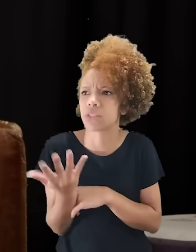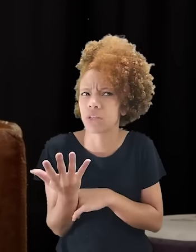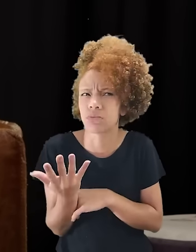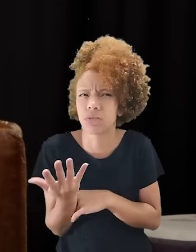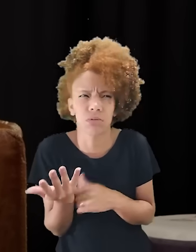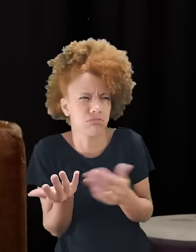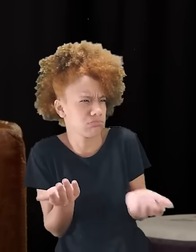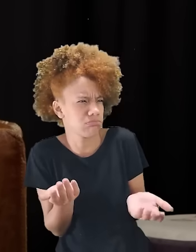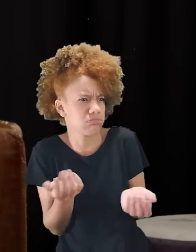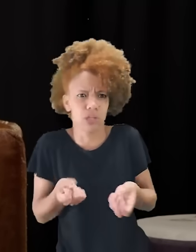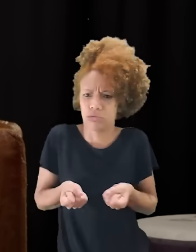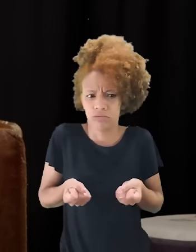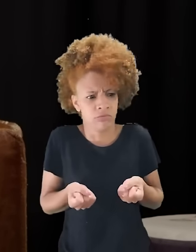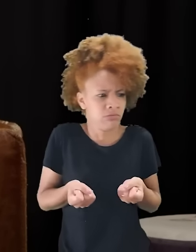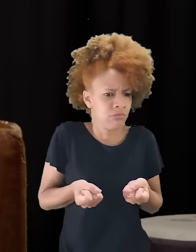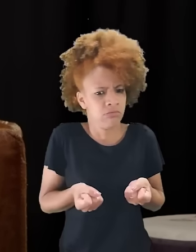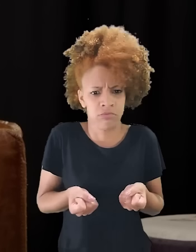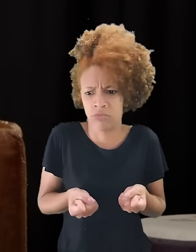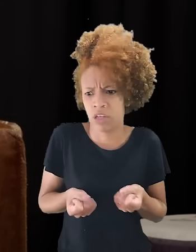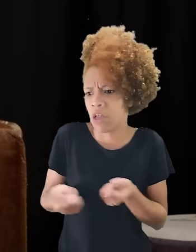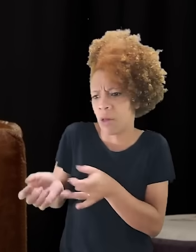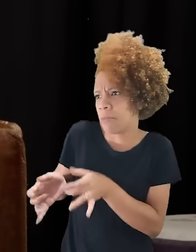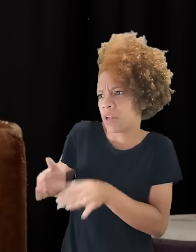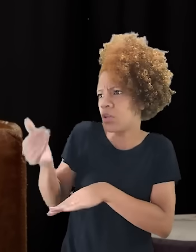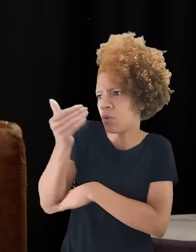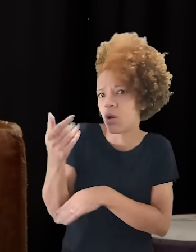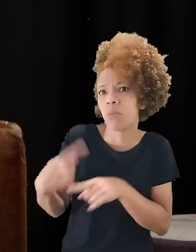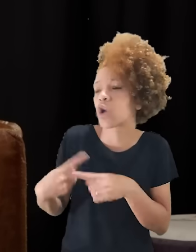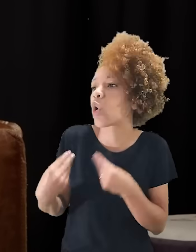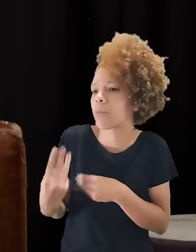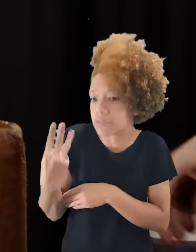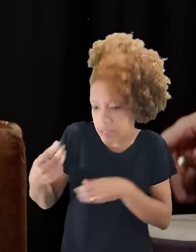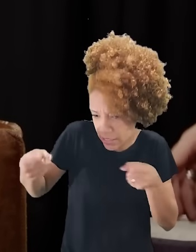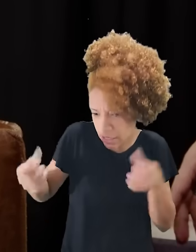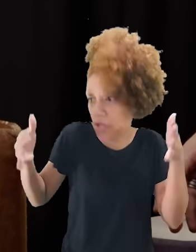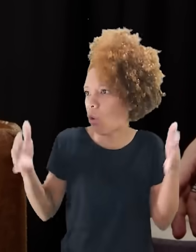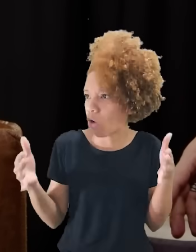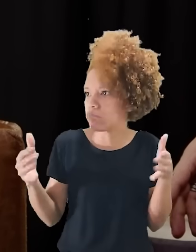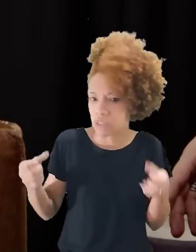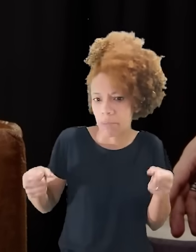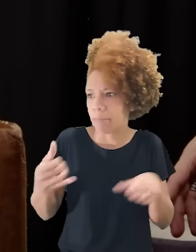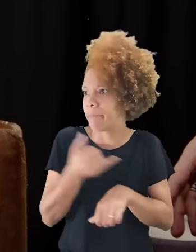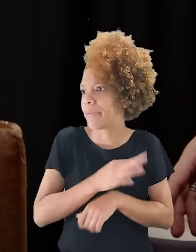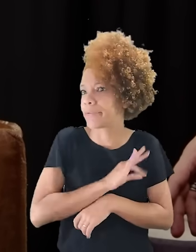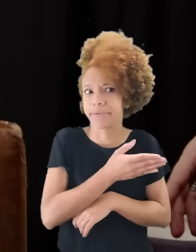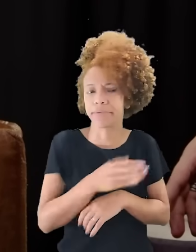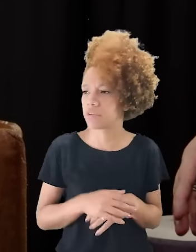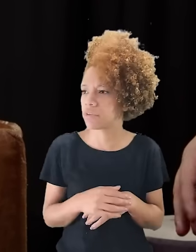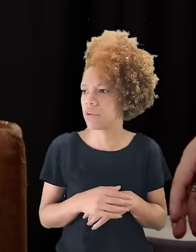tá acontecendo eu tipo assim segurando minhas sacolas Tive que deixar lá no hotel porque como eu ia levar três sacolas desse tamanho PR para